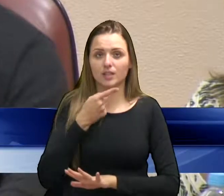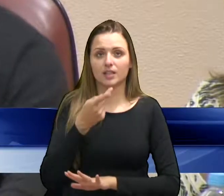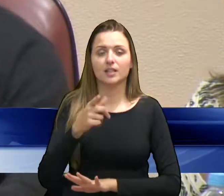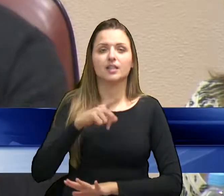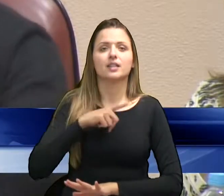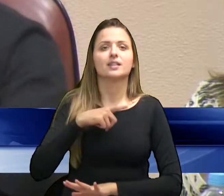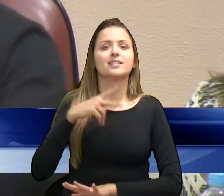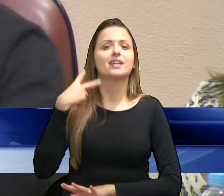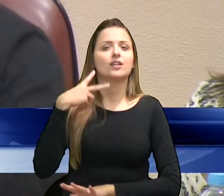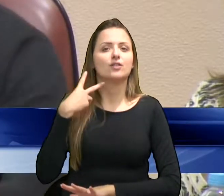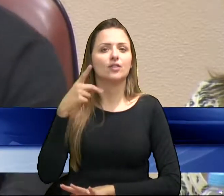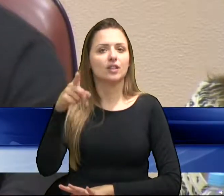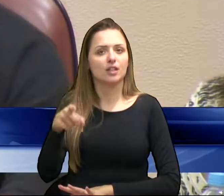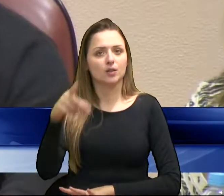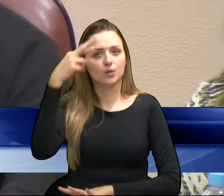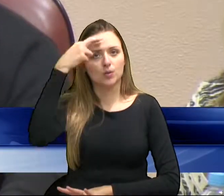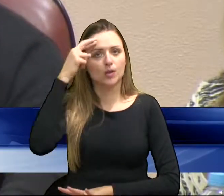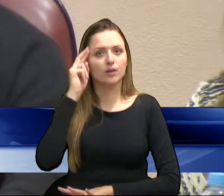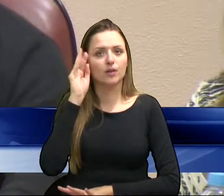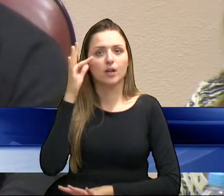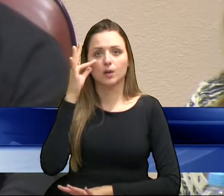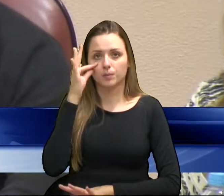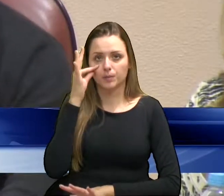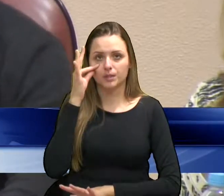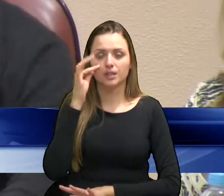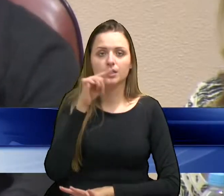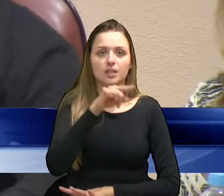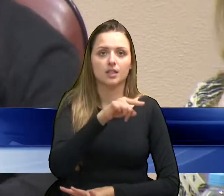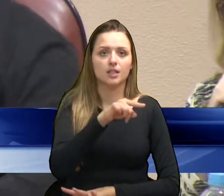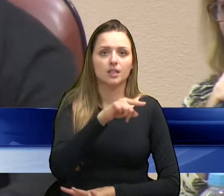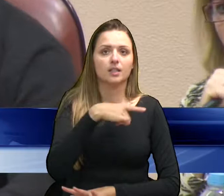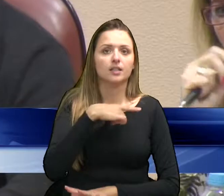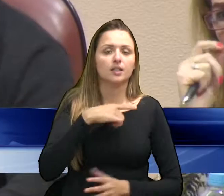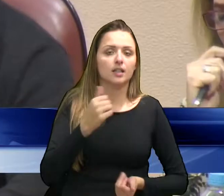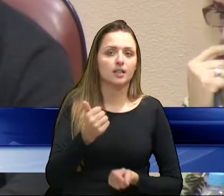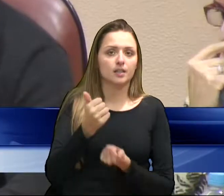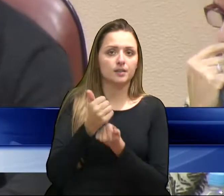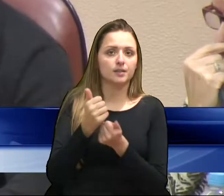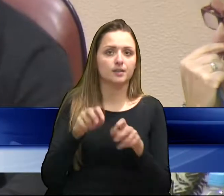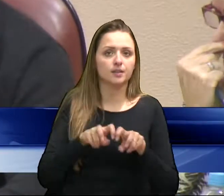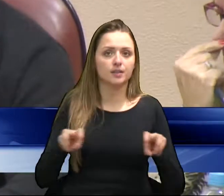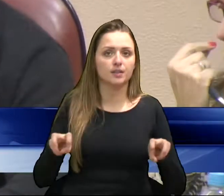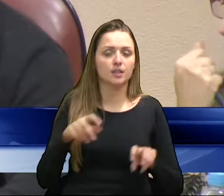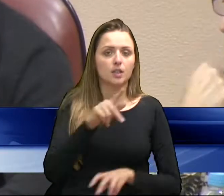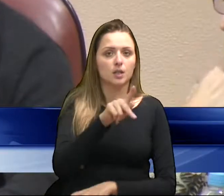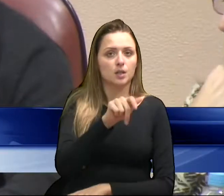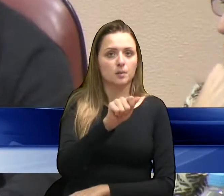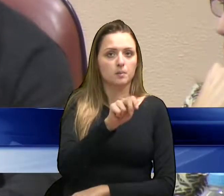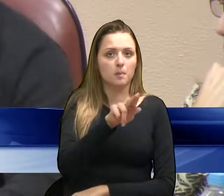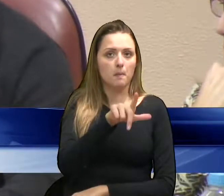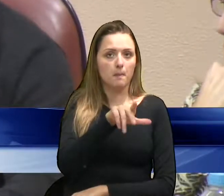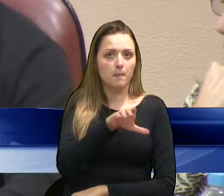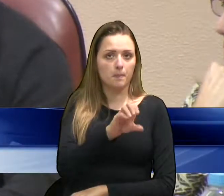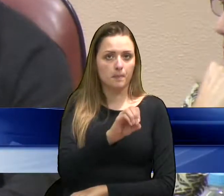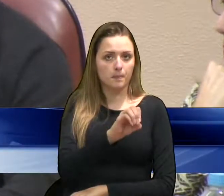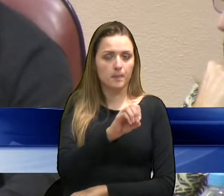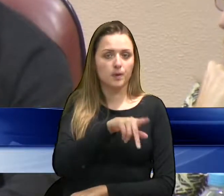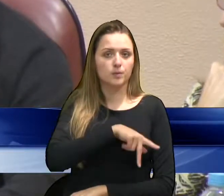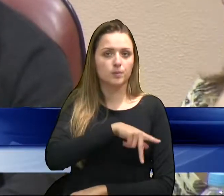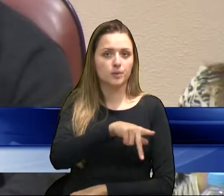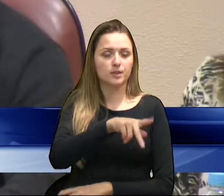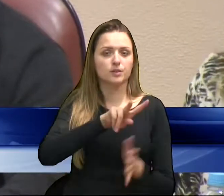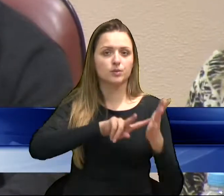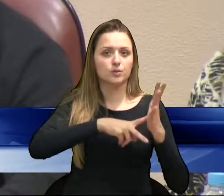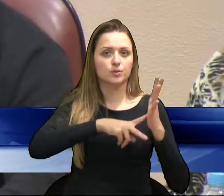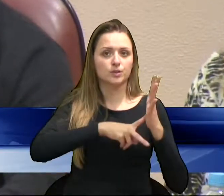aqui o vereador Rafael Bueno, que está presente. Temos aqui na mesa o senhor Paulo César, presidente do